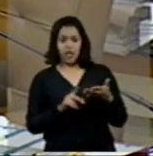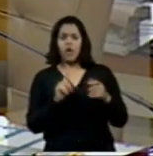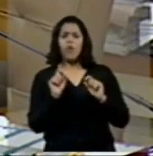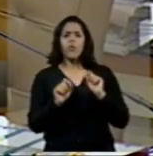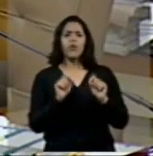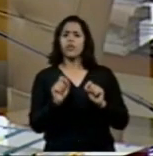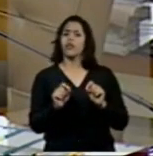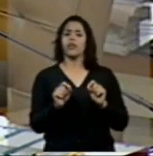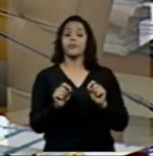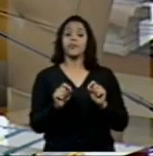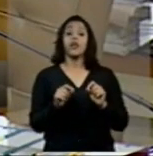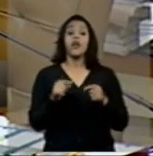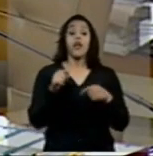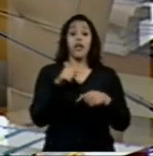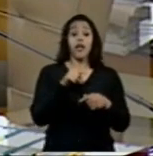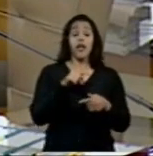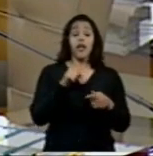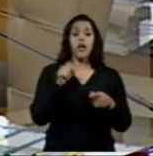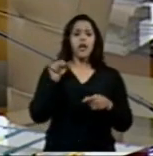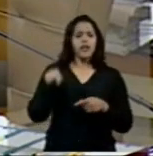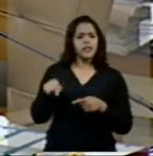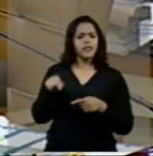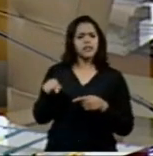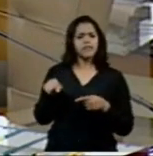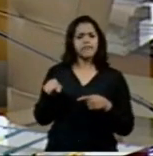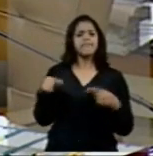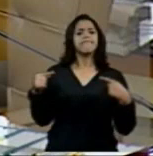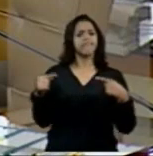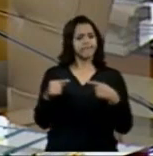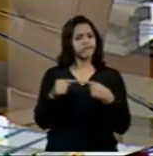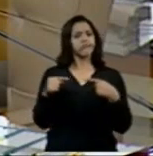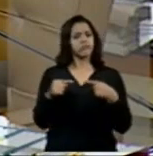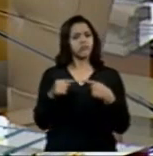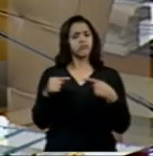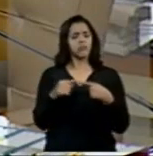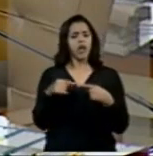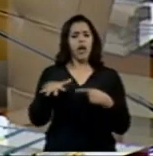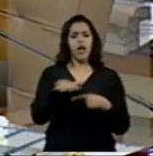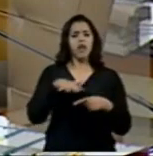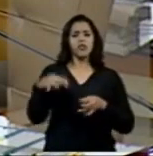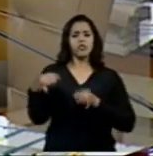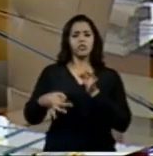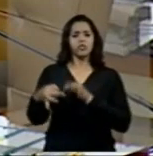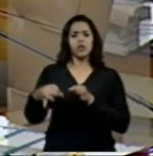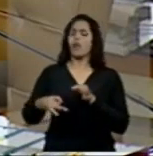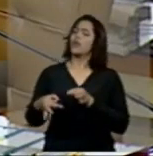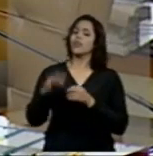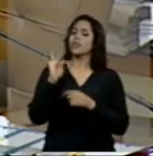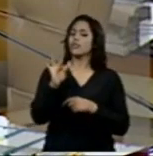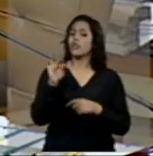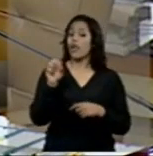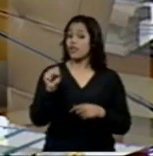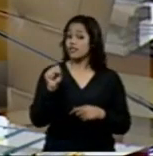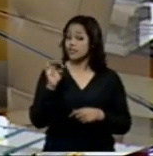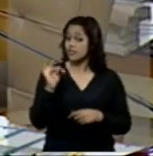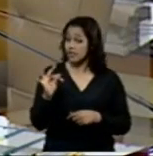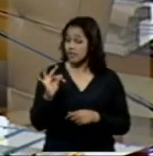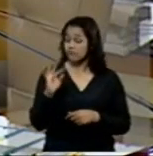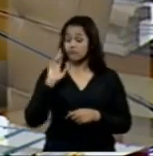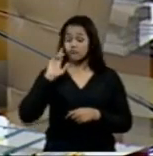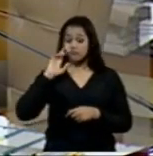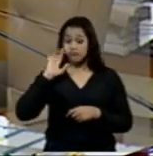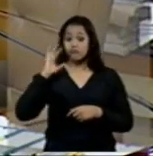de que ele estaria de fato em conformidade com a jurisprudência do TST na sua